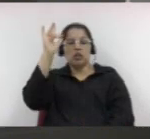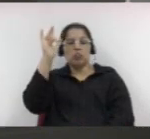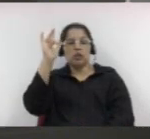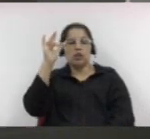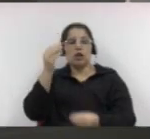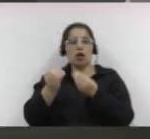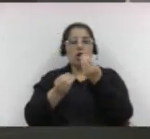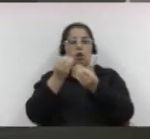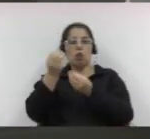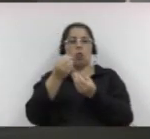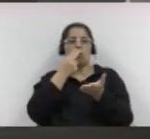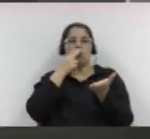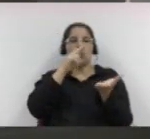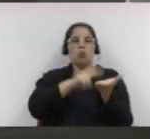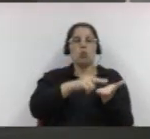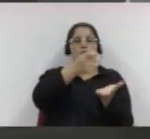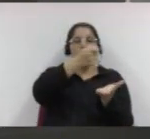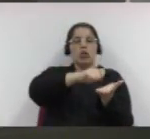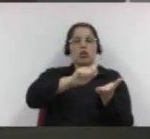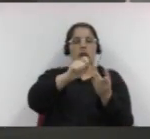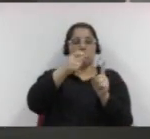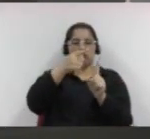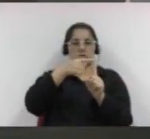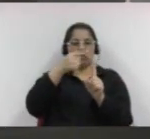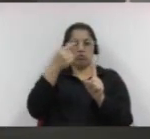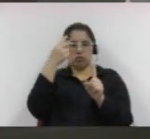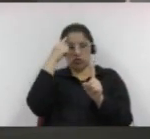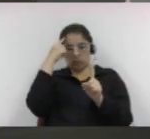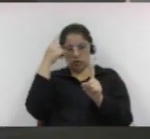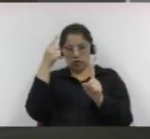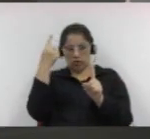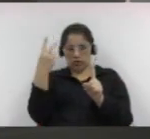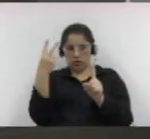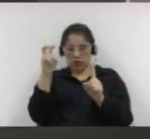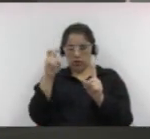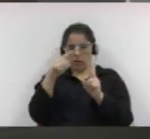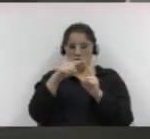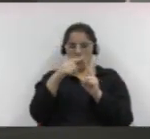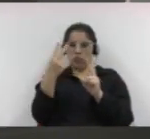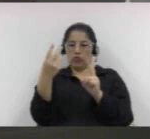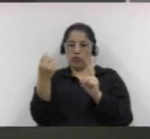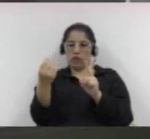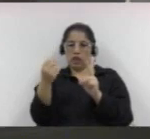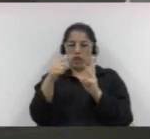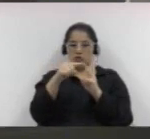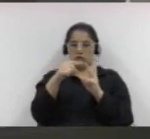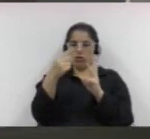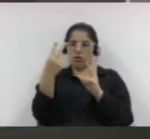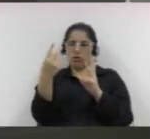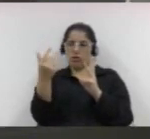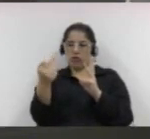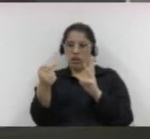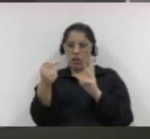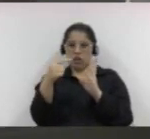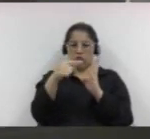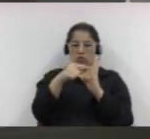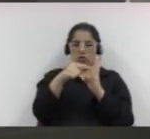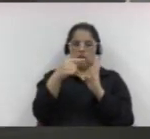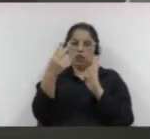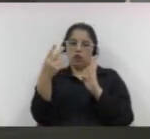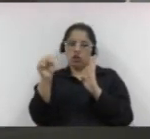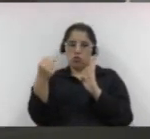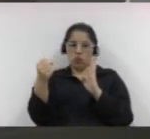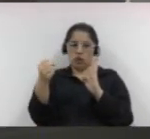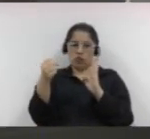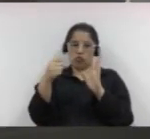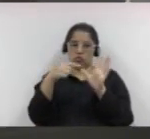dia 25. Então, 25, 26, 27, 28, 29. No dia 28, se ele estava de atestado, não deveria ter